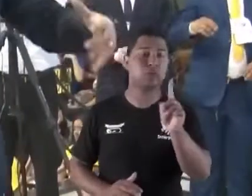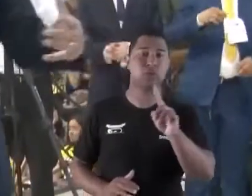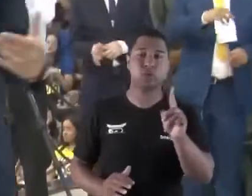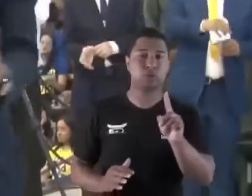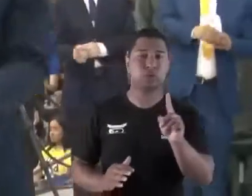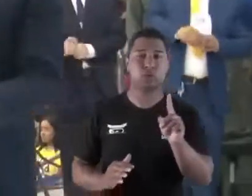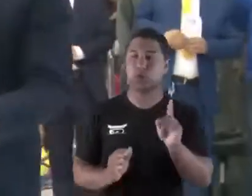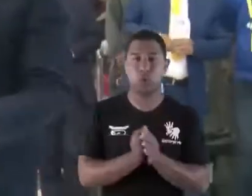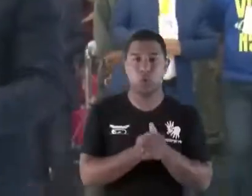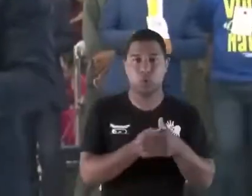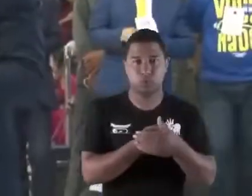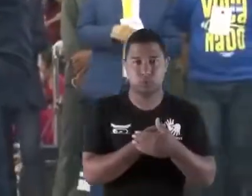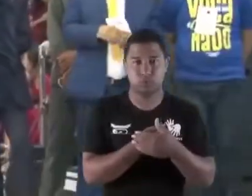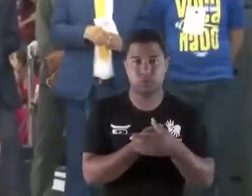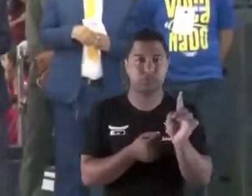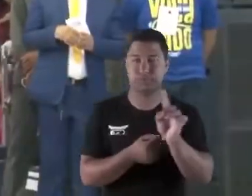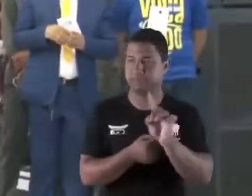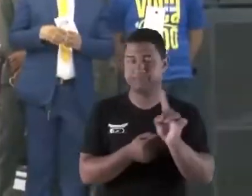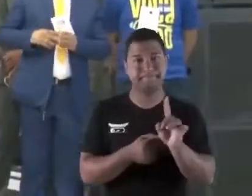não estão encolhidas,